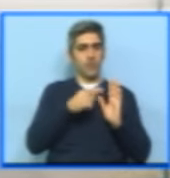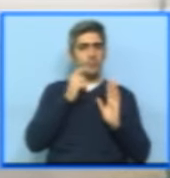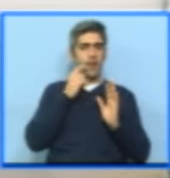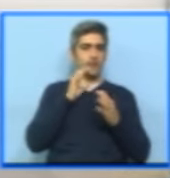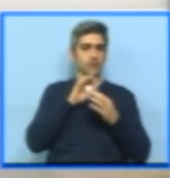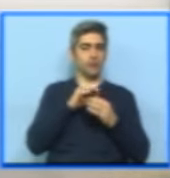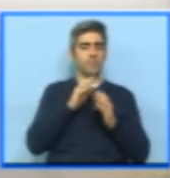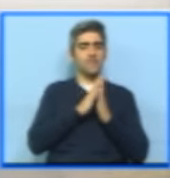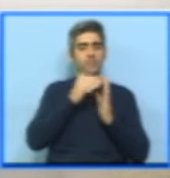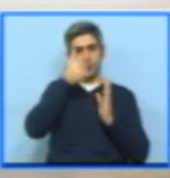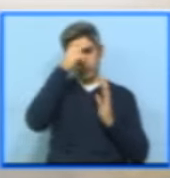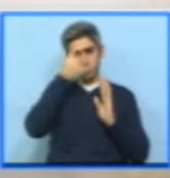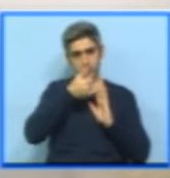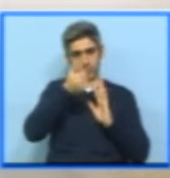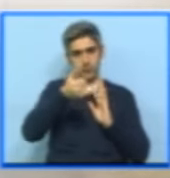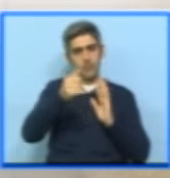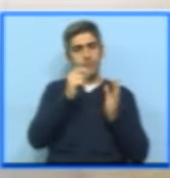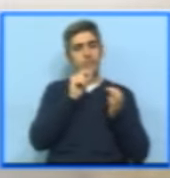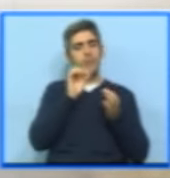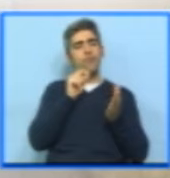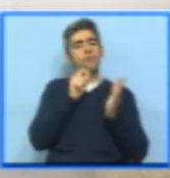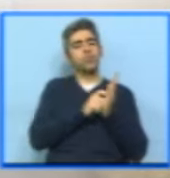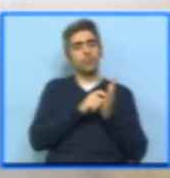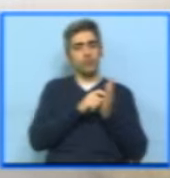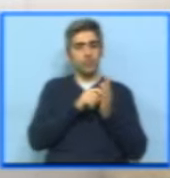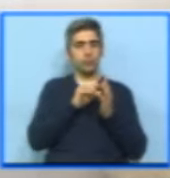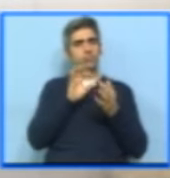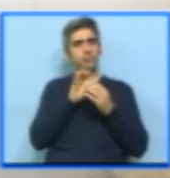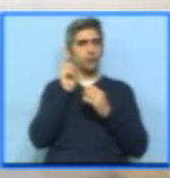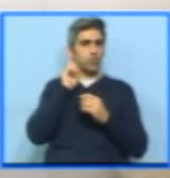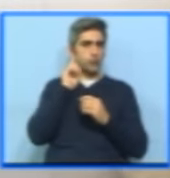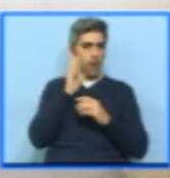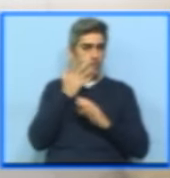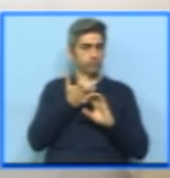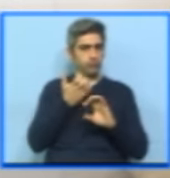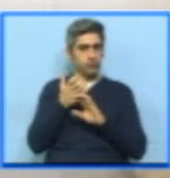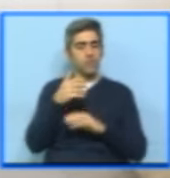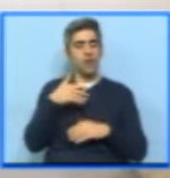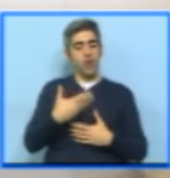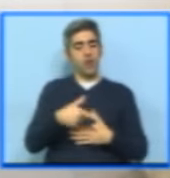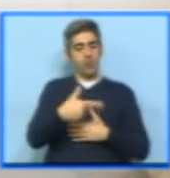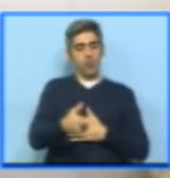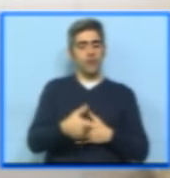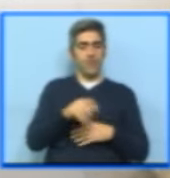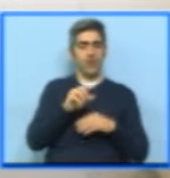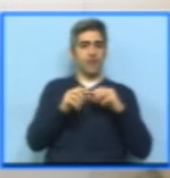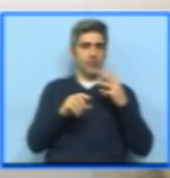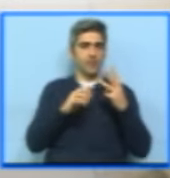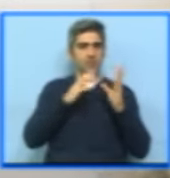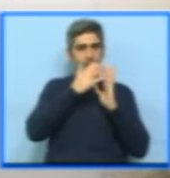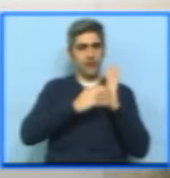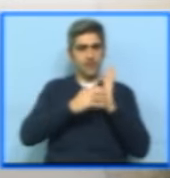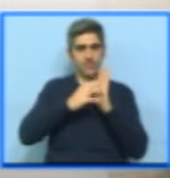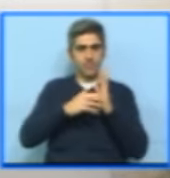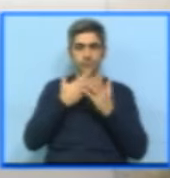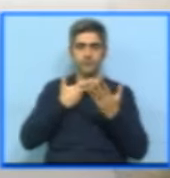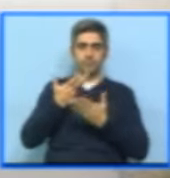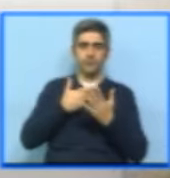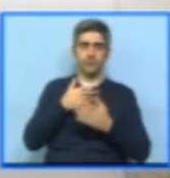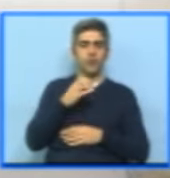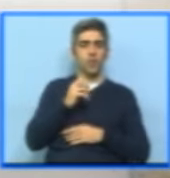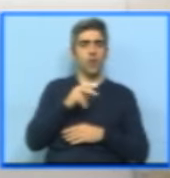domingo, pontos de referência essenciais. Nos próximos minutos, analisamos 3 desses textos no diálogo com o cônego António